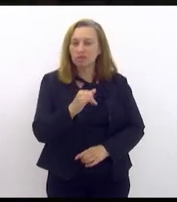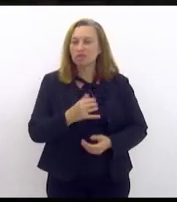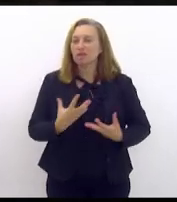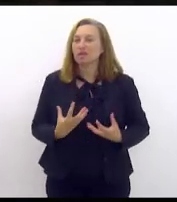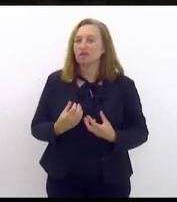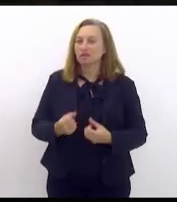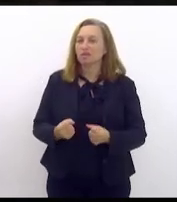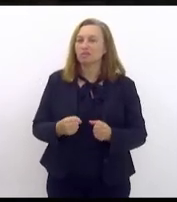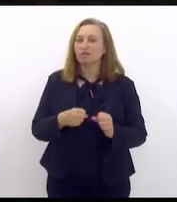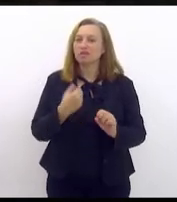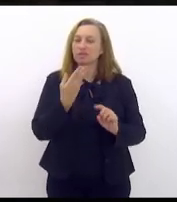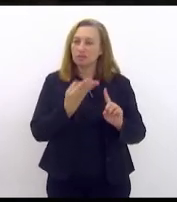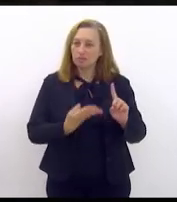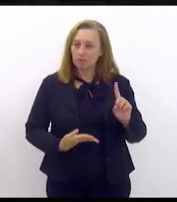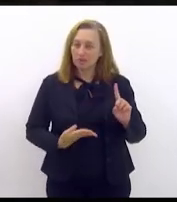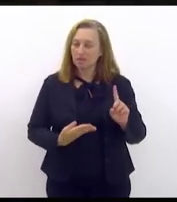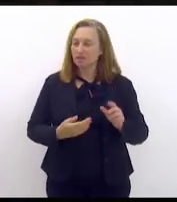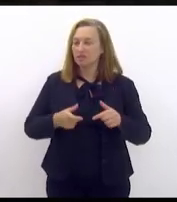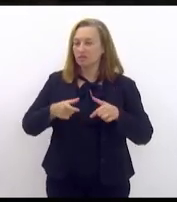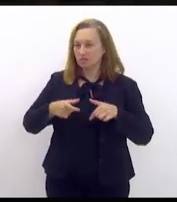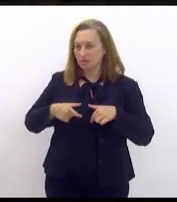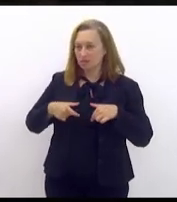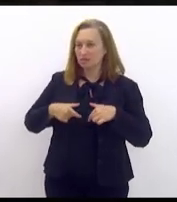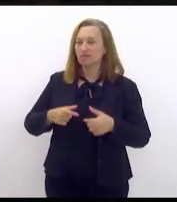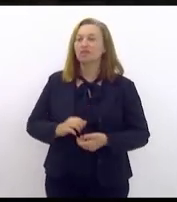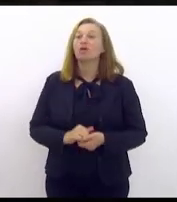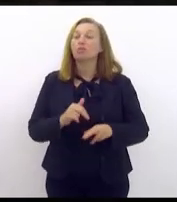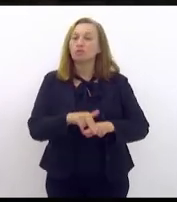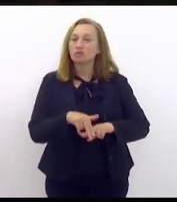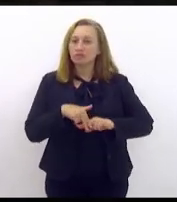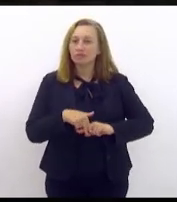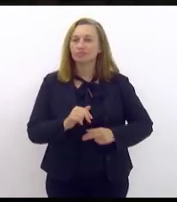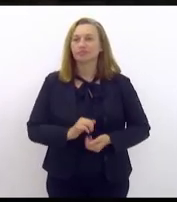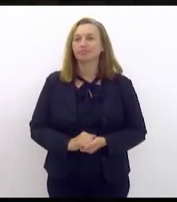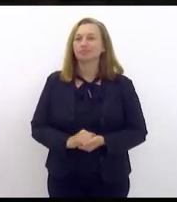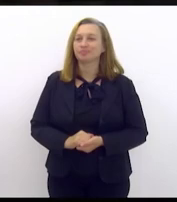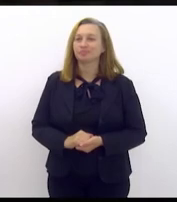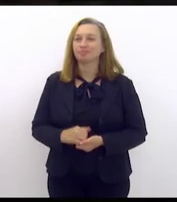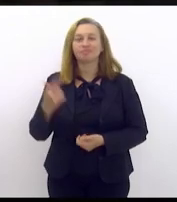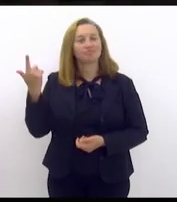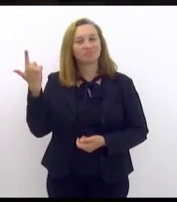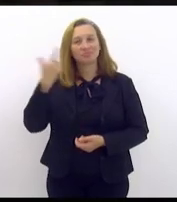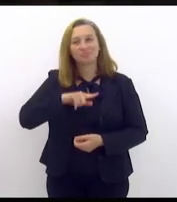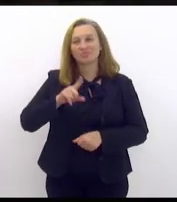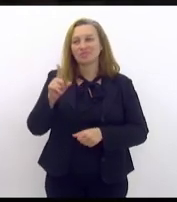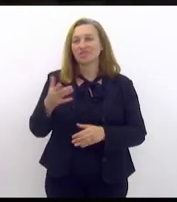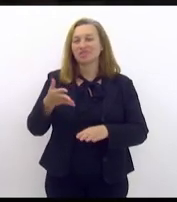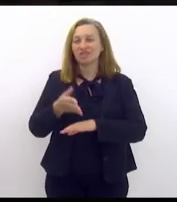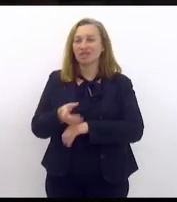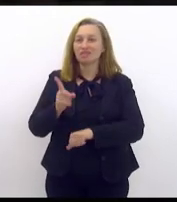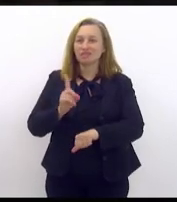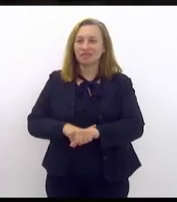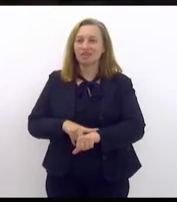recebendo essa condecoração. E, por isso, não consegui chegar a tempo para